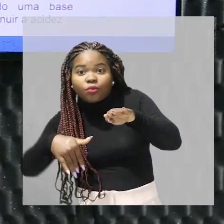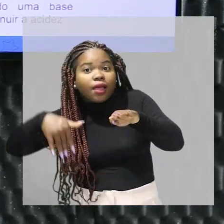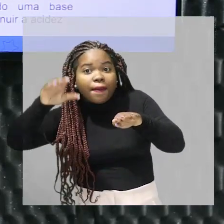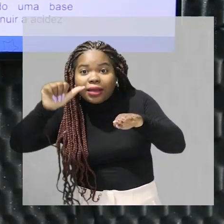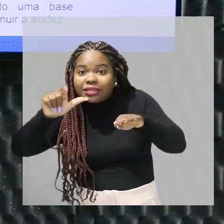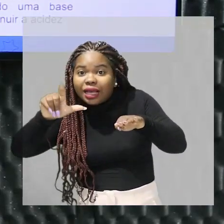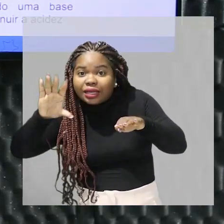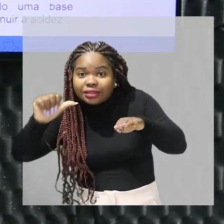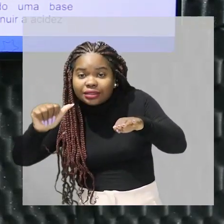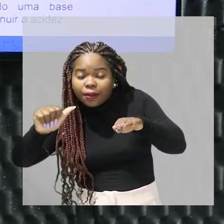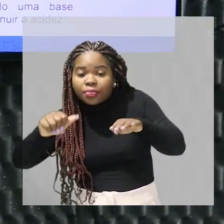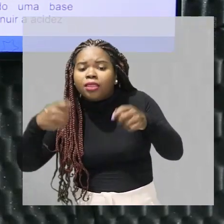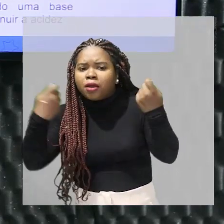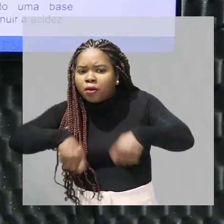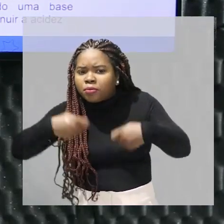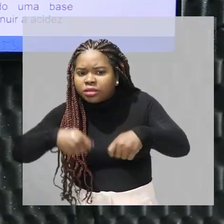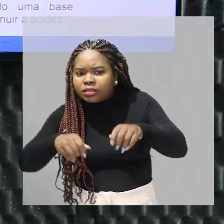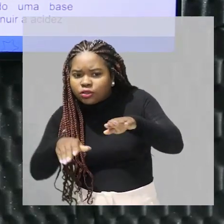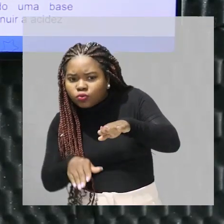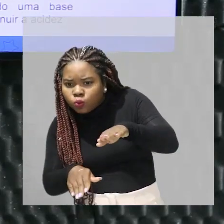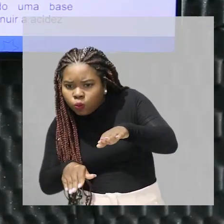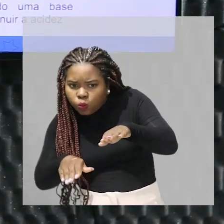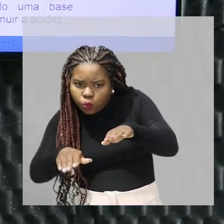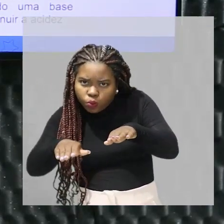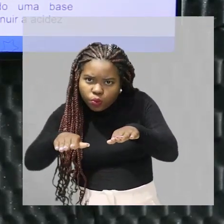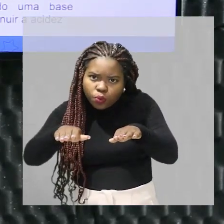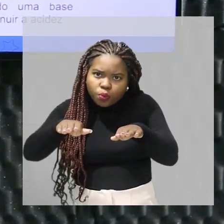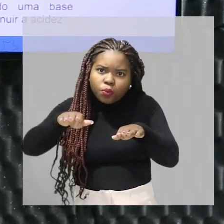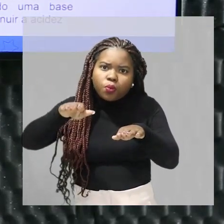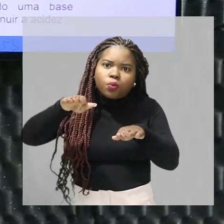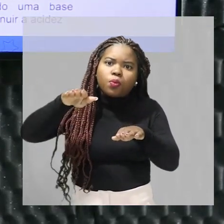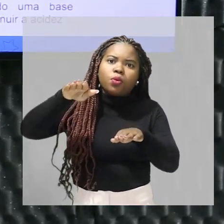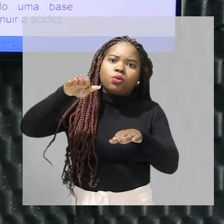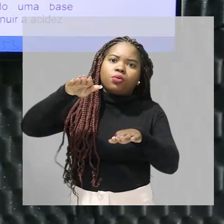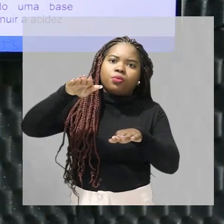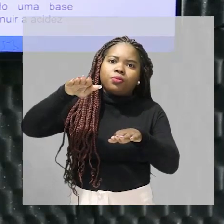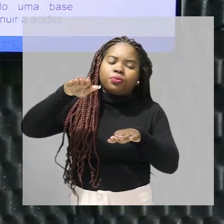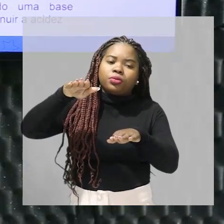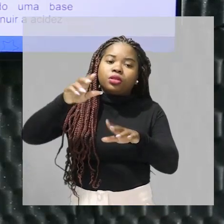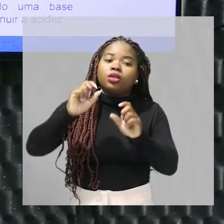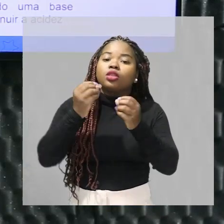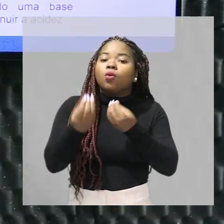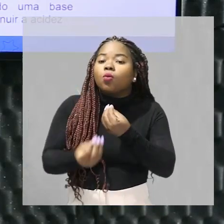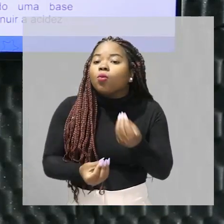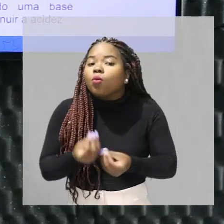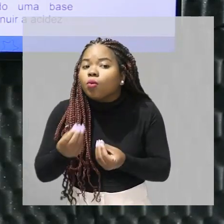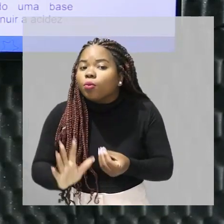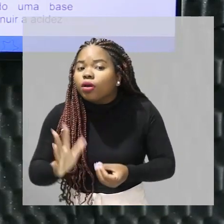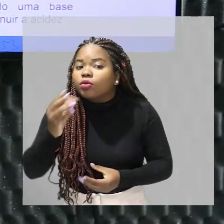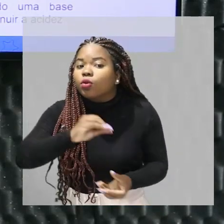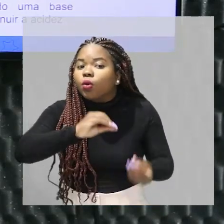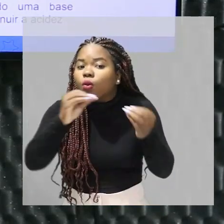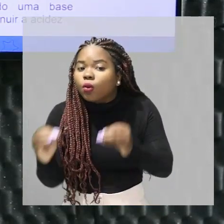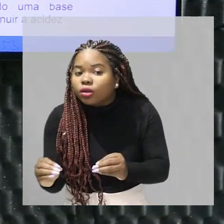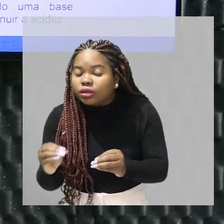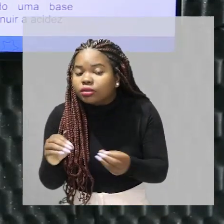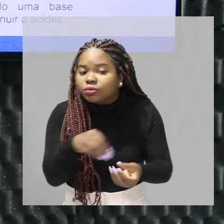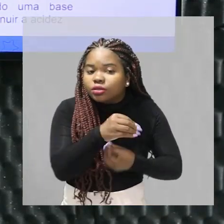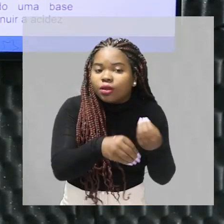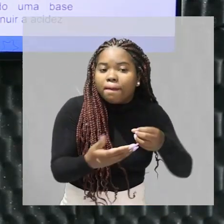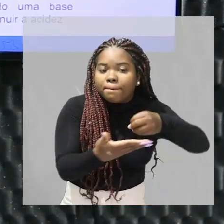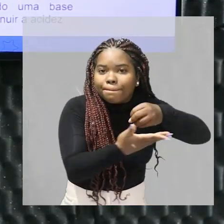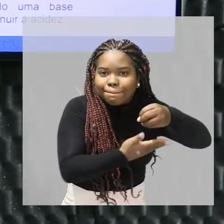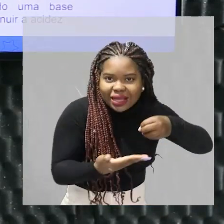esse pH, elevar esse pH. E vamos fazer isso como? Adicionando uma solução